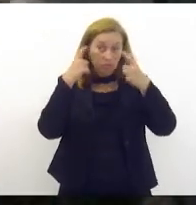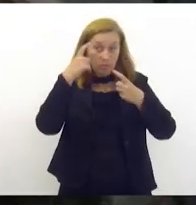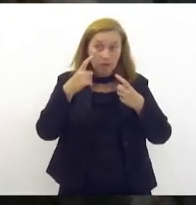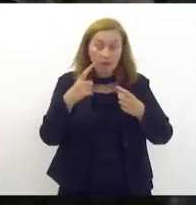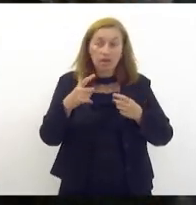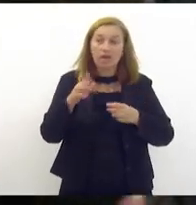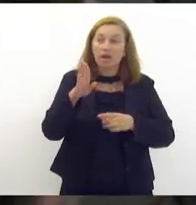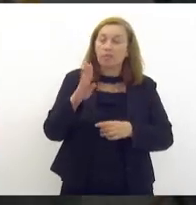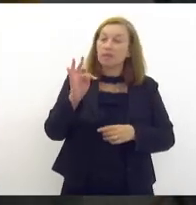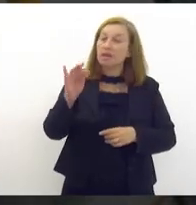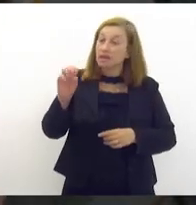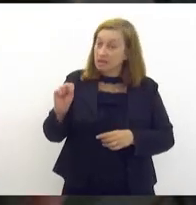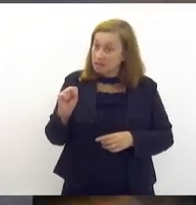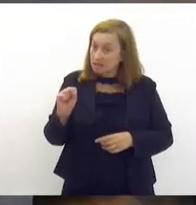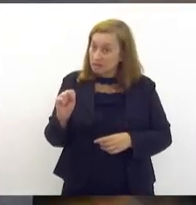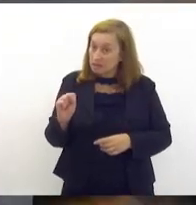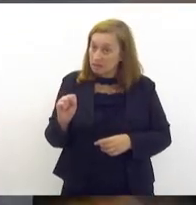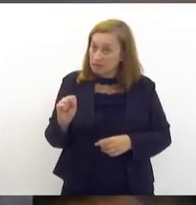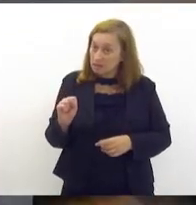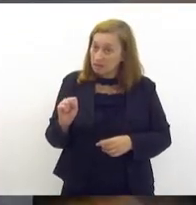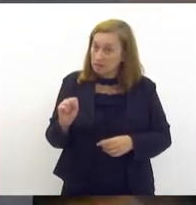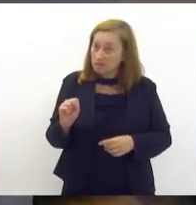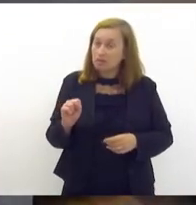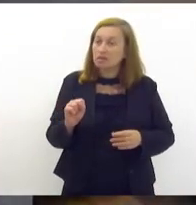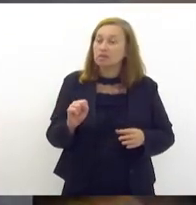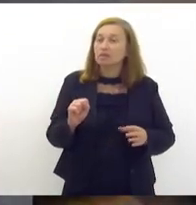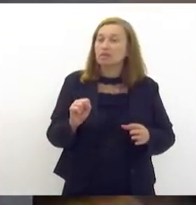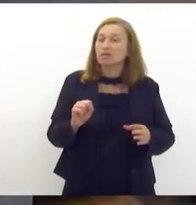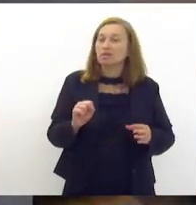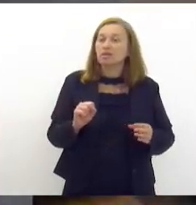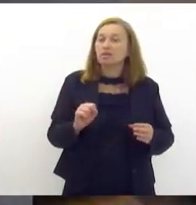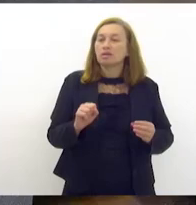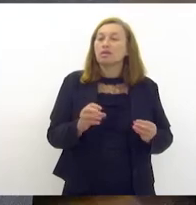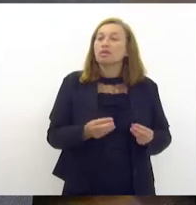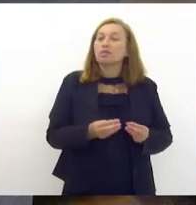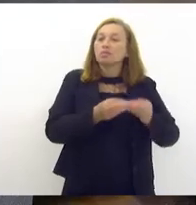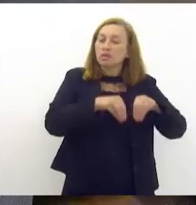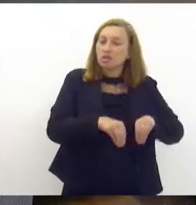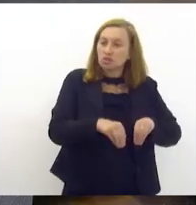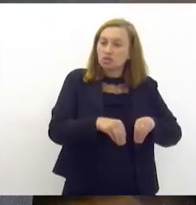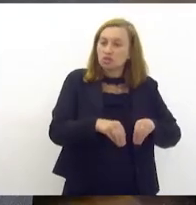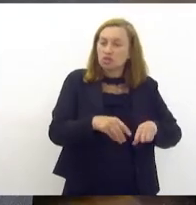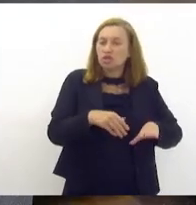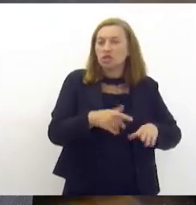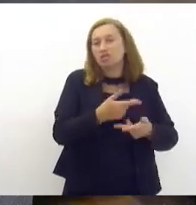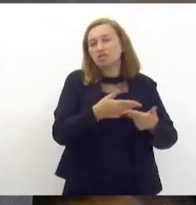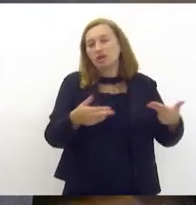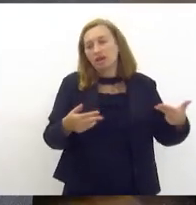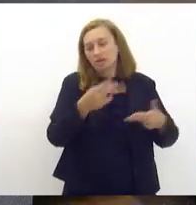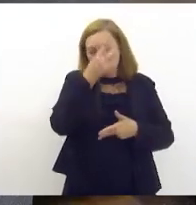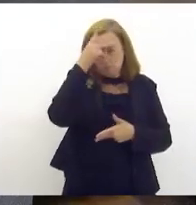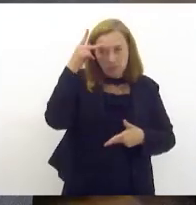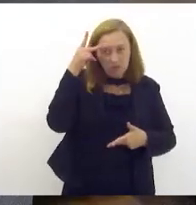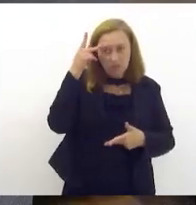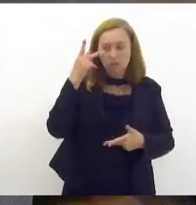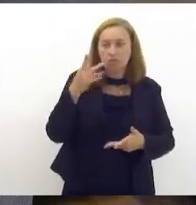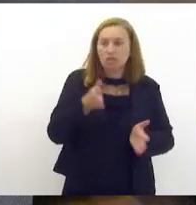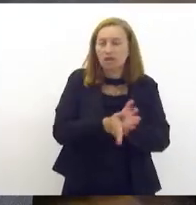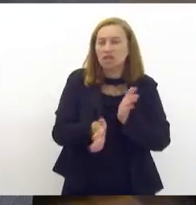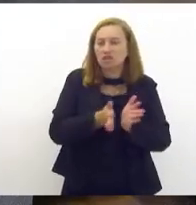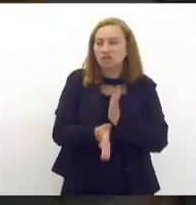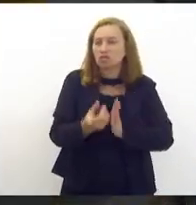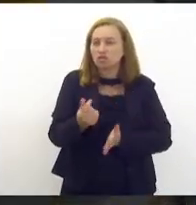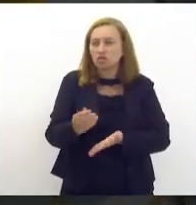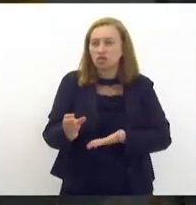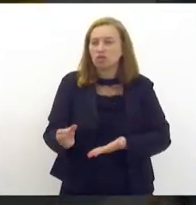a Blitz pegue o infrator e não perturbe a vida de milhares e milhares de pessoas gastando dinheiro